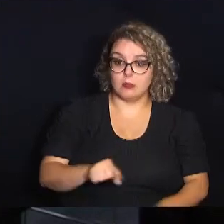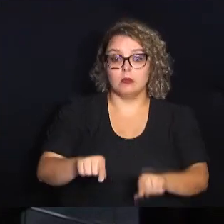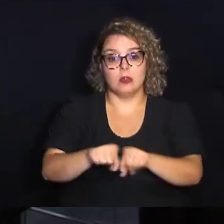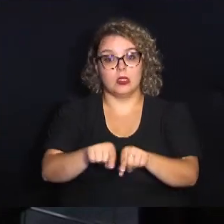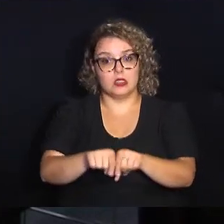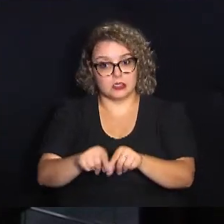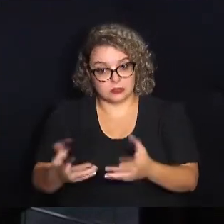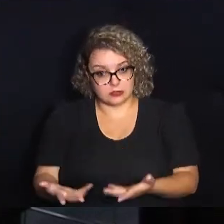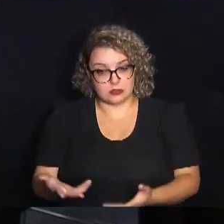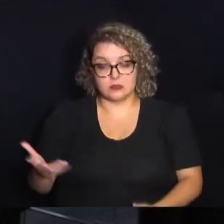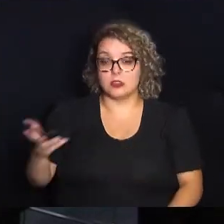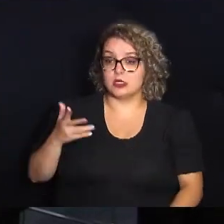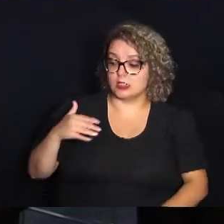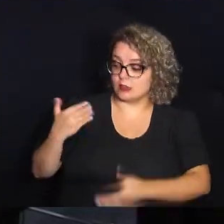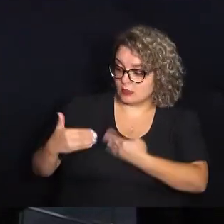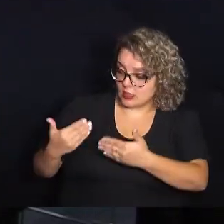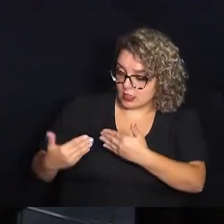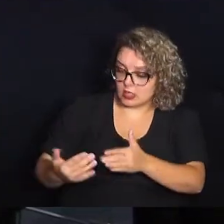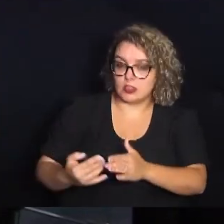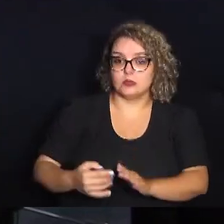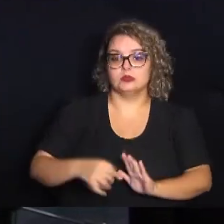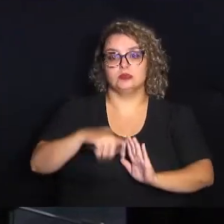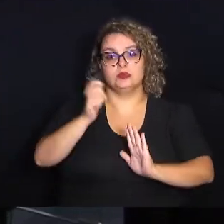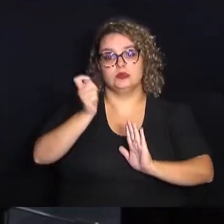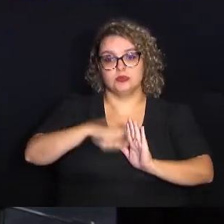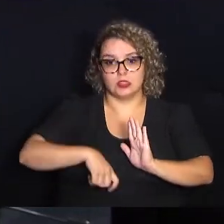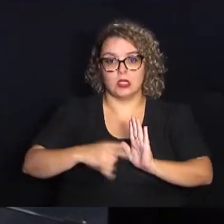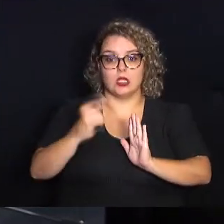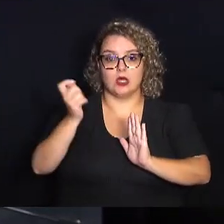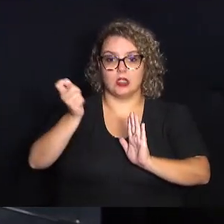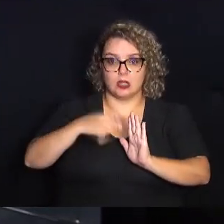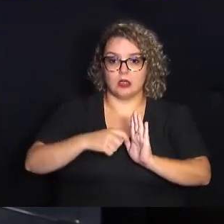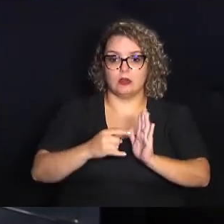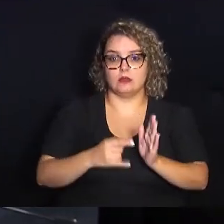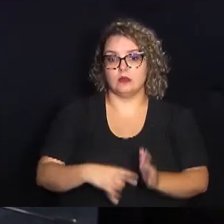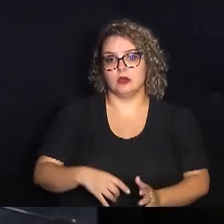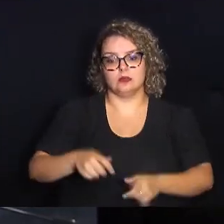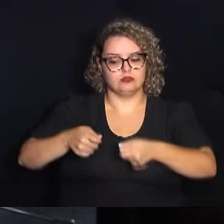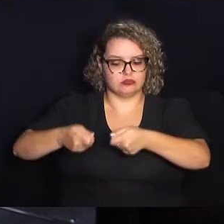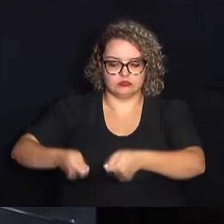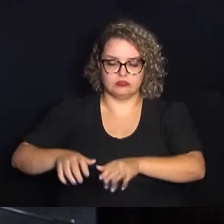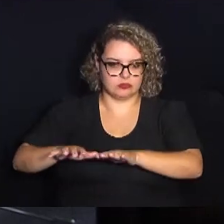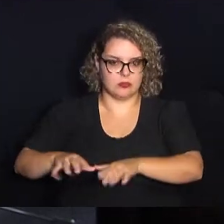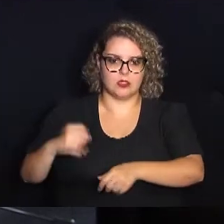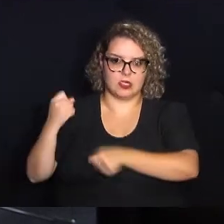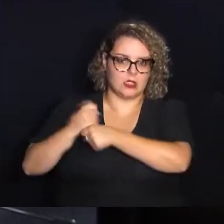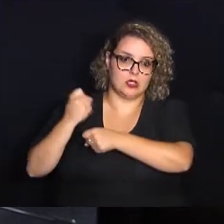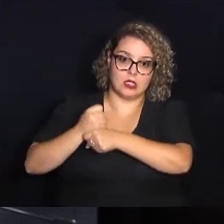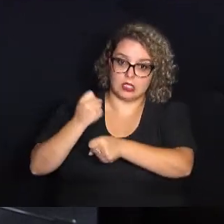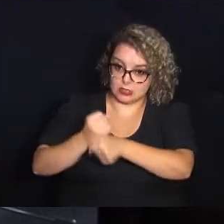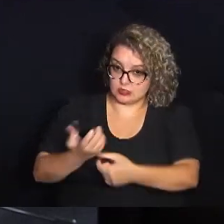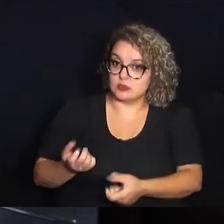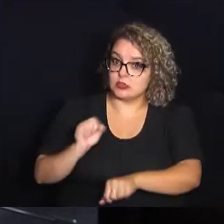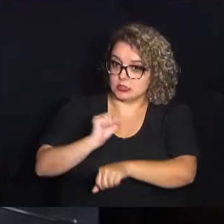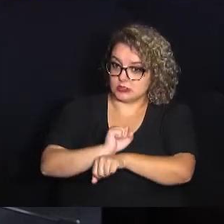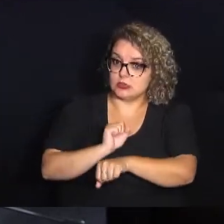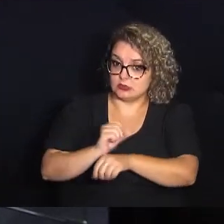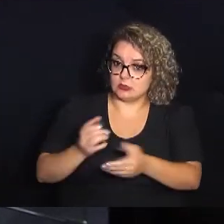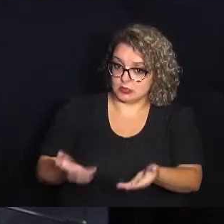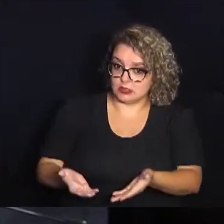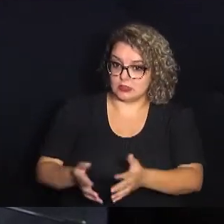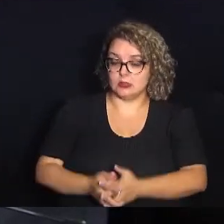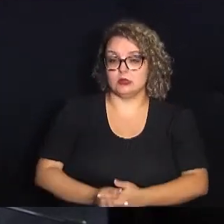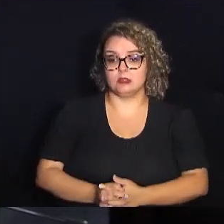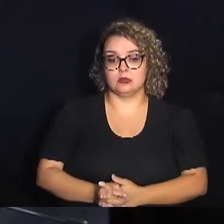Eh mas também em acelerar o processo de regularização dos núcleos já consolidados que há décadas muitas vezes